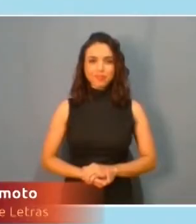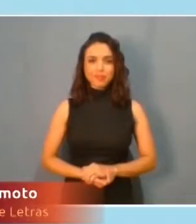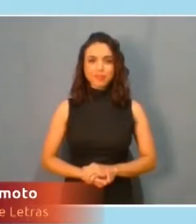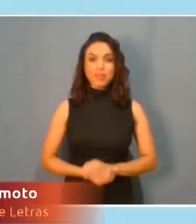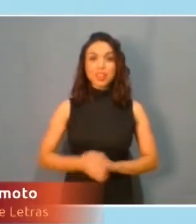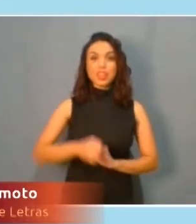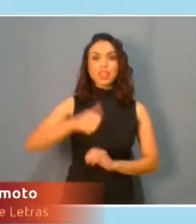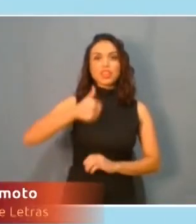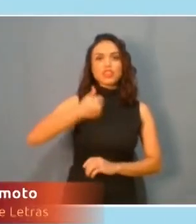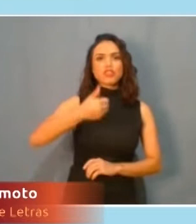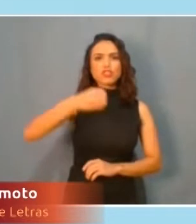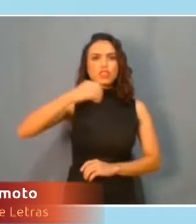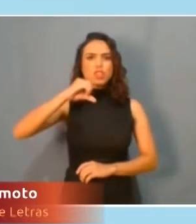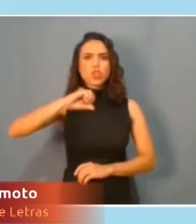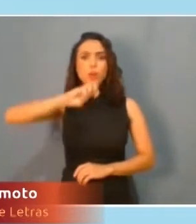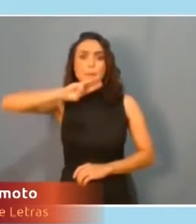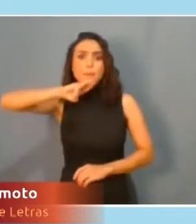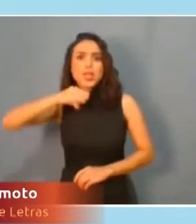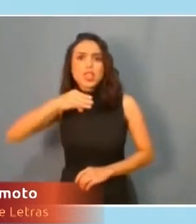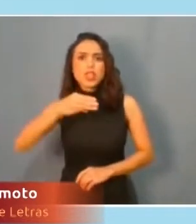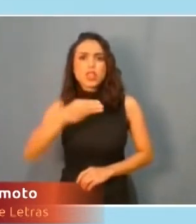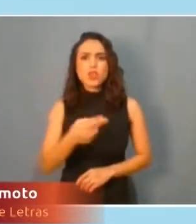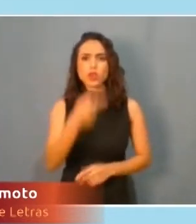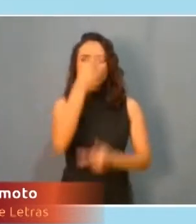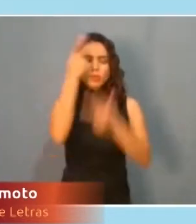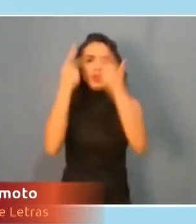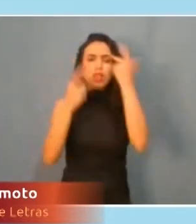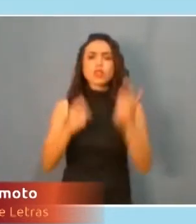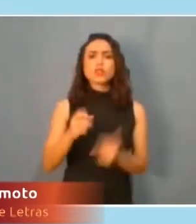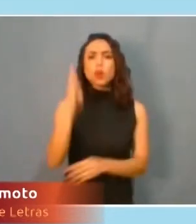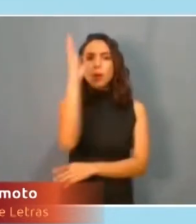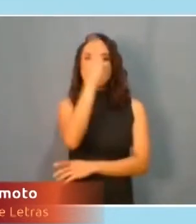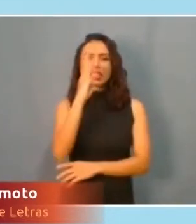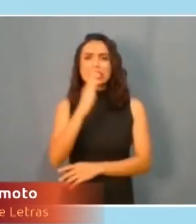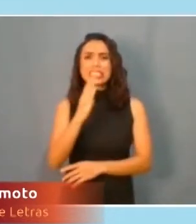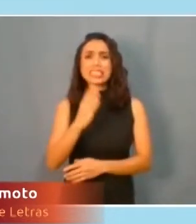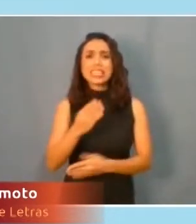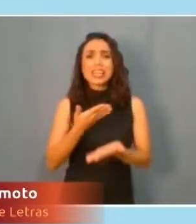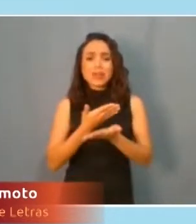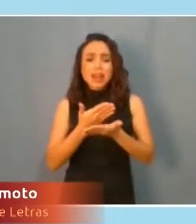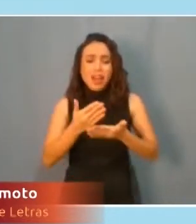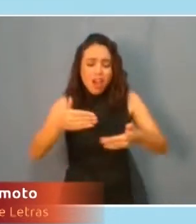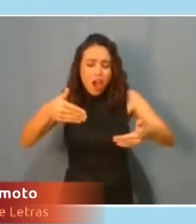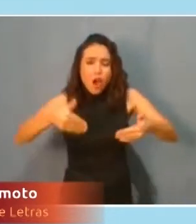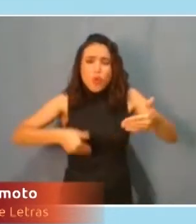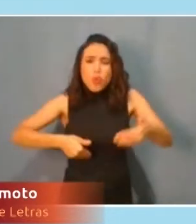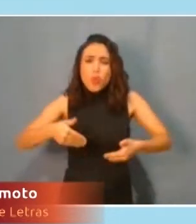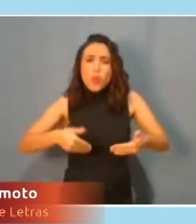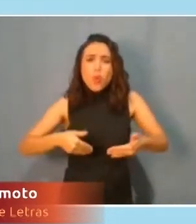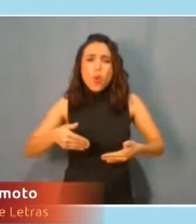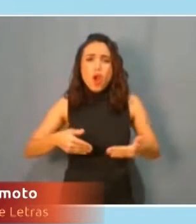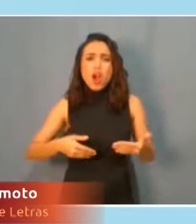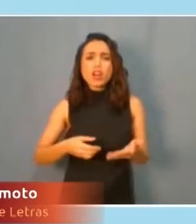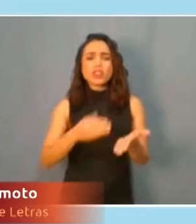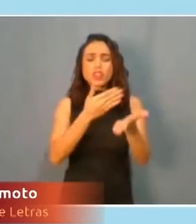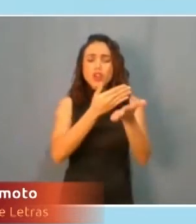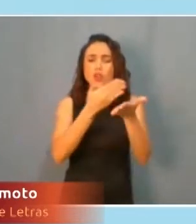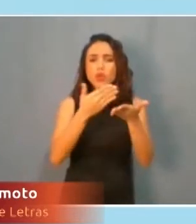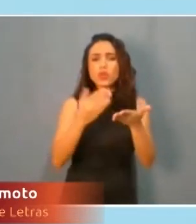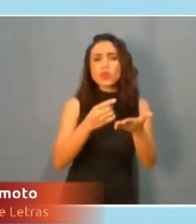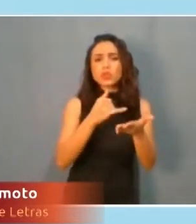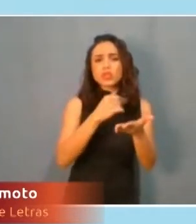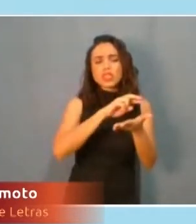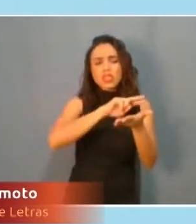19 milhões de brasileiros estão em situação de fome, segundo dados da Rede Brasileira de Pesquisa em Soberania e